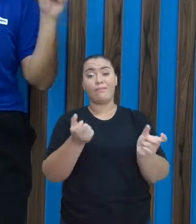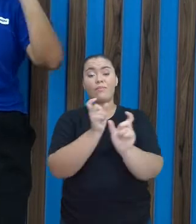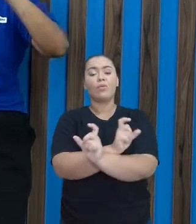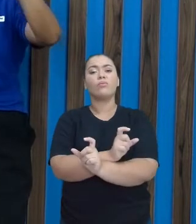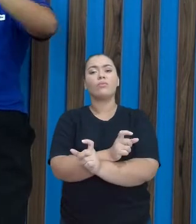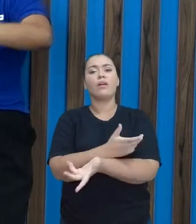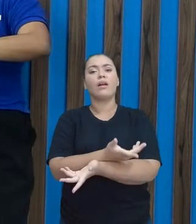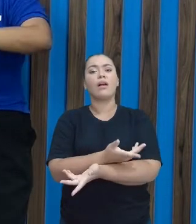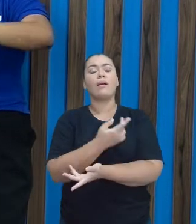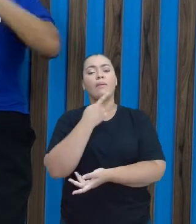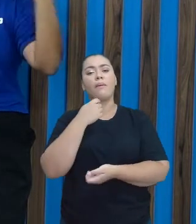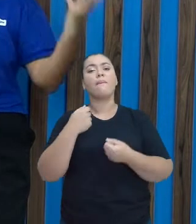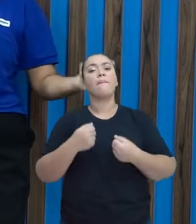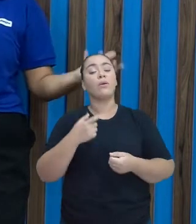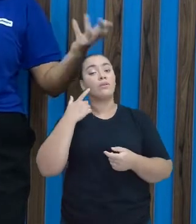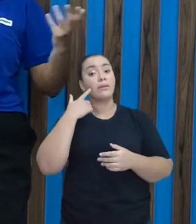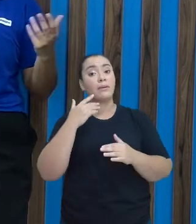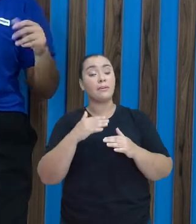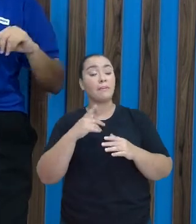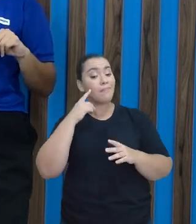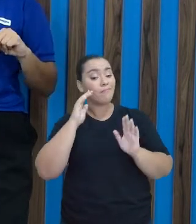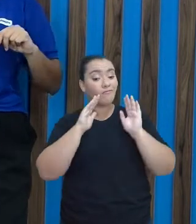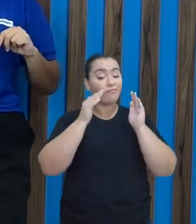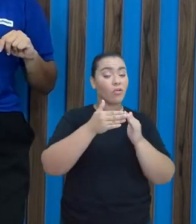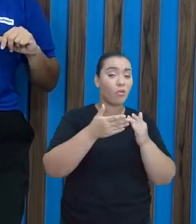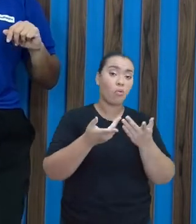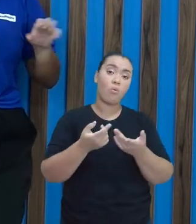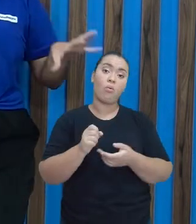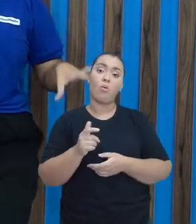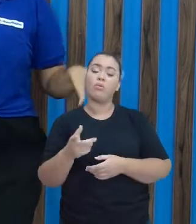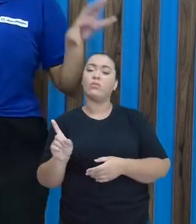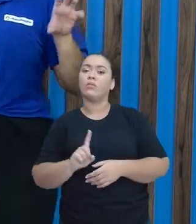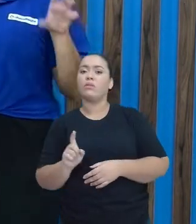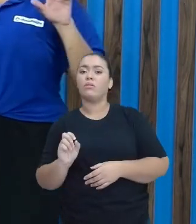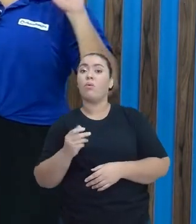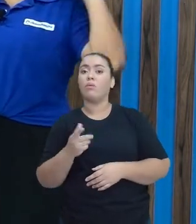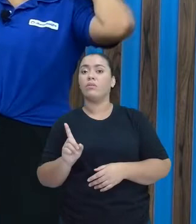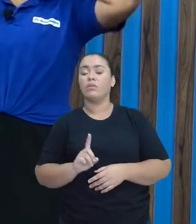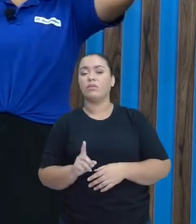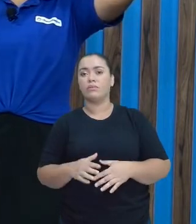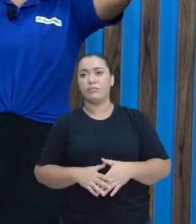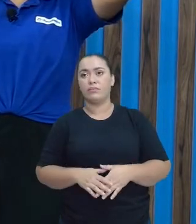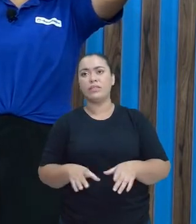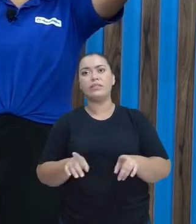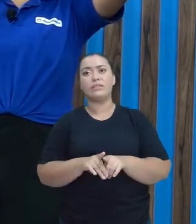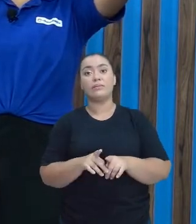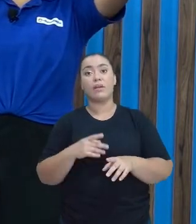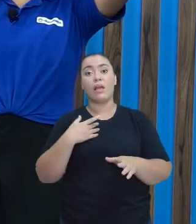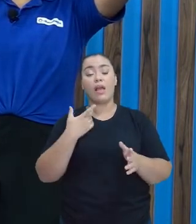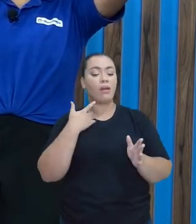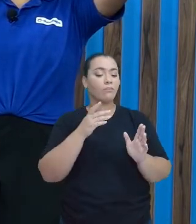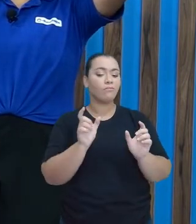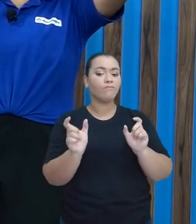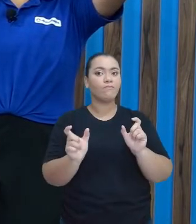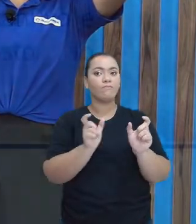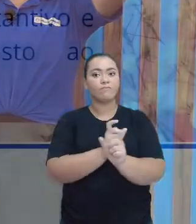Porque a gente pode dar menos ênfase ou mais ênfase. Que aí, quando a gente pensa na ordem